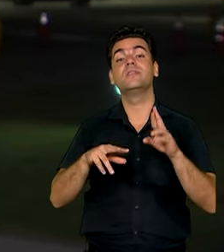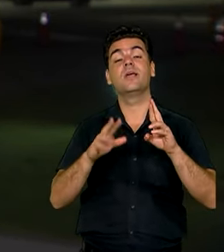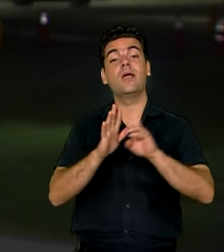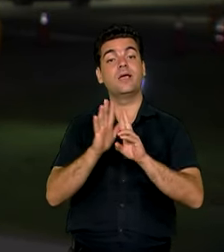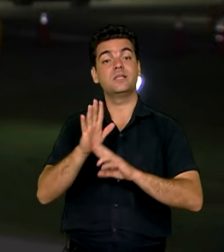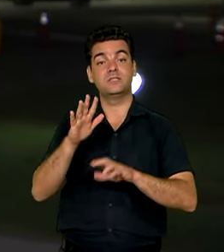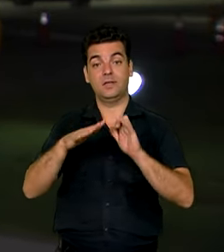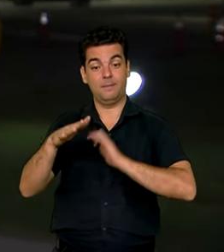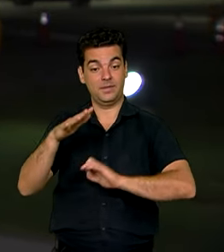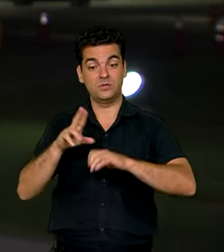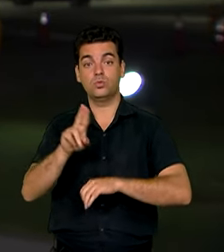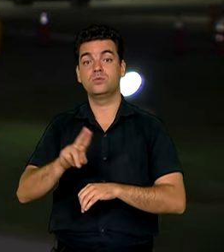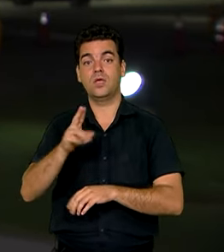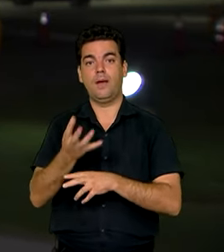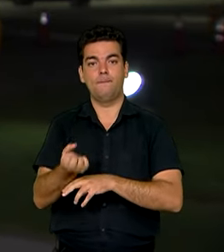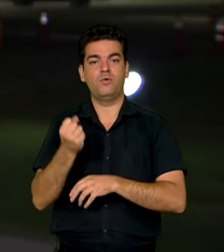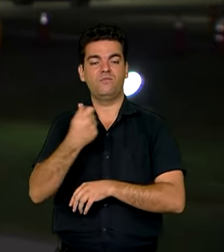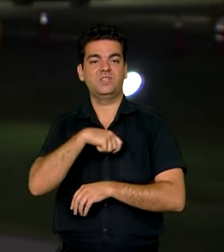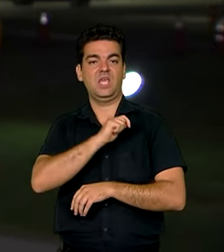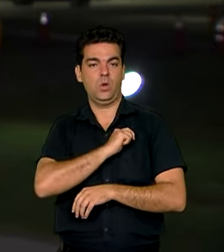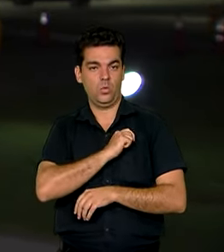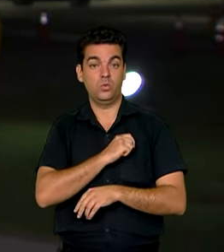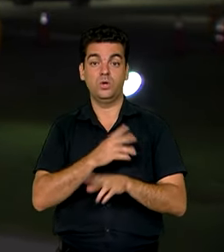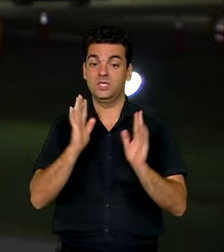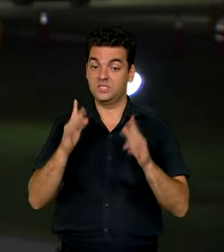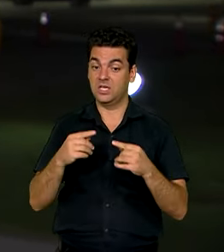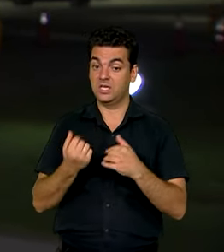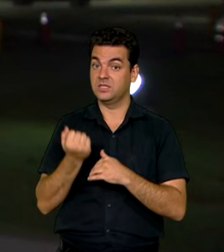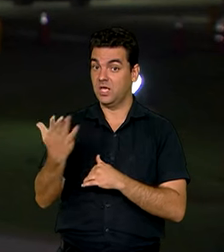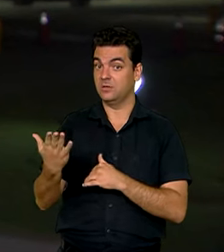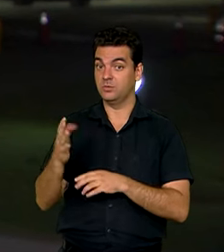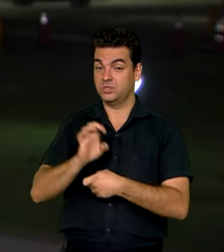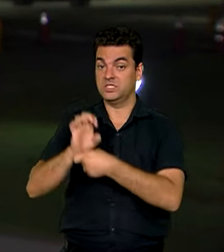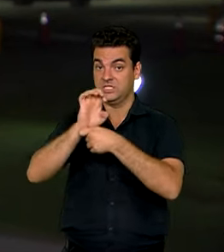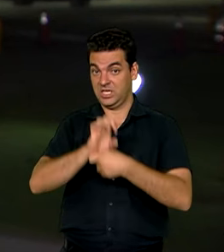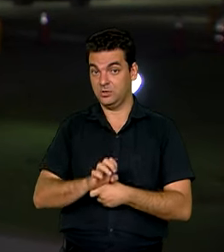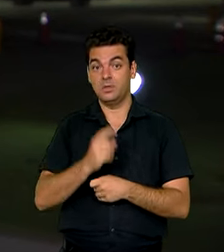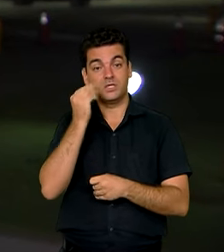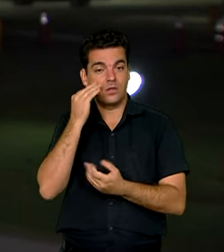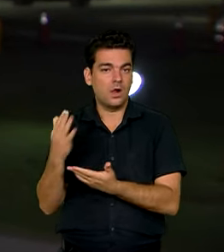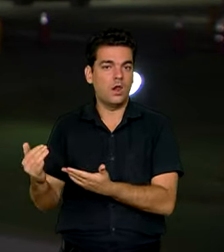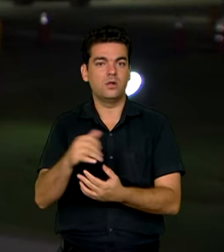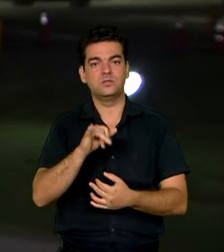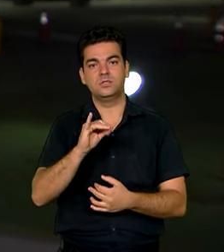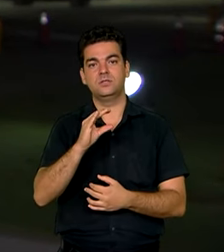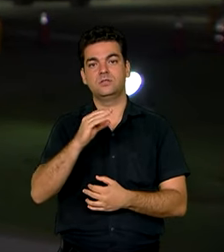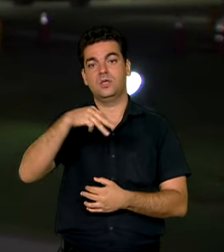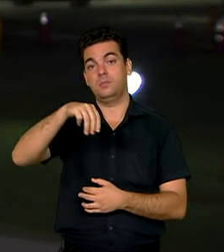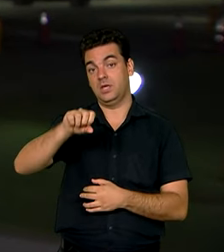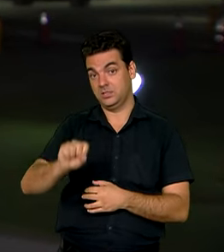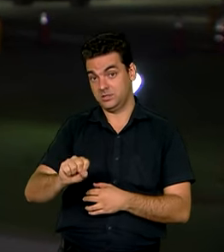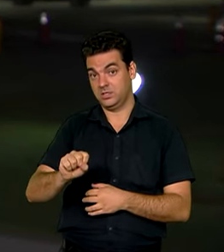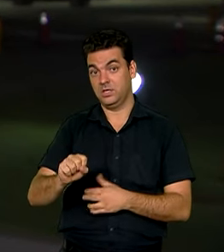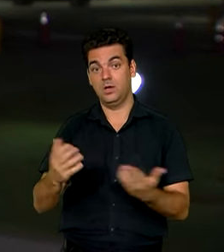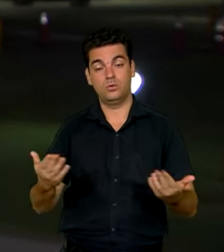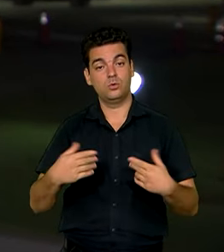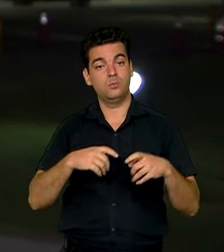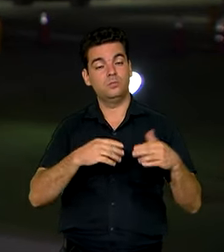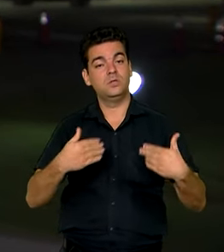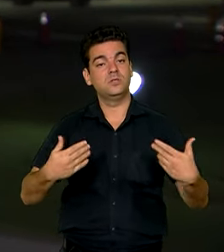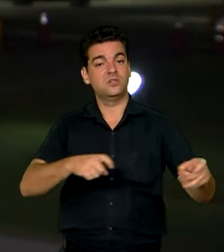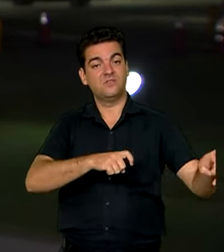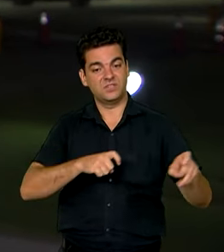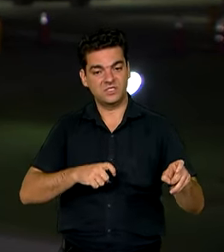as empresas usarem benefícios fiscais já concedidos pelos estados na arrecadação de ICMS. O Ministério da Fazenda